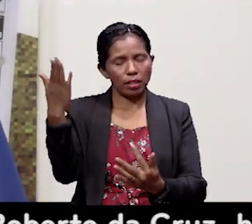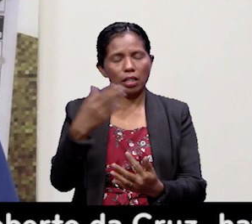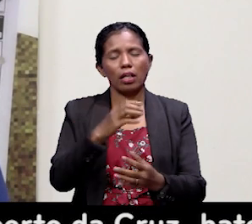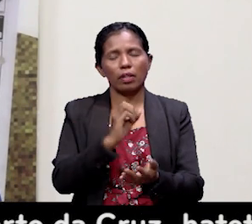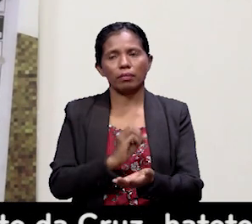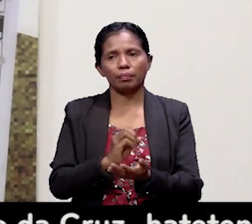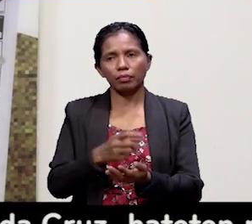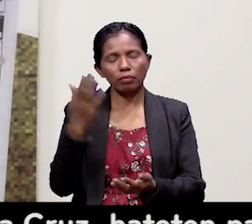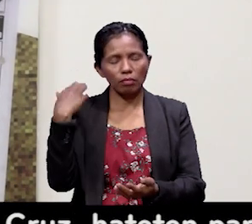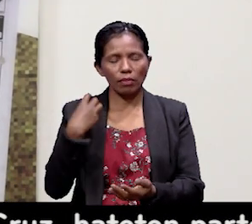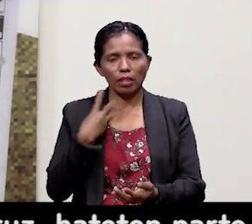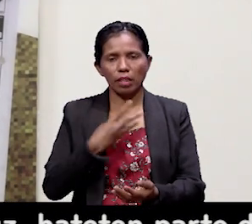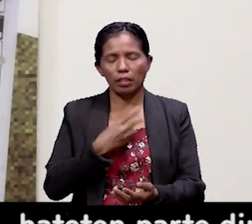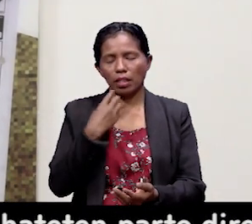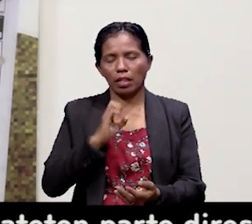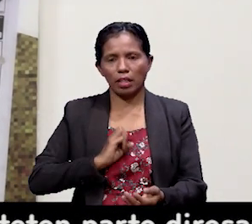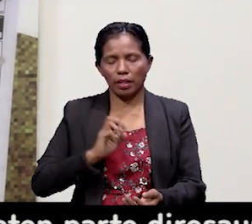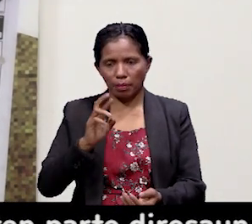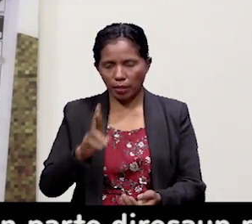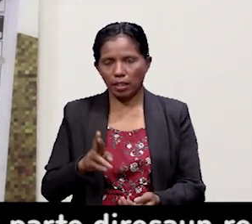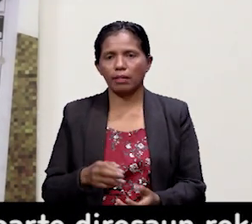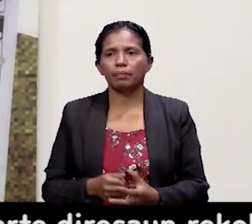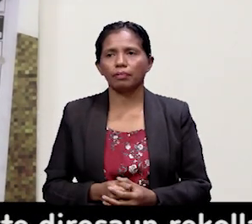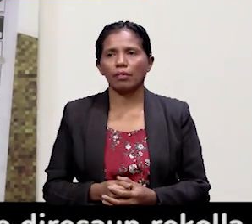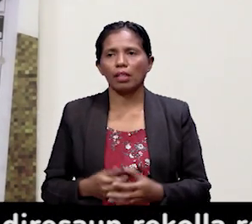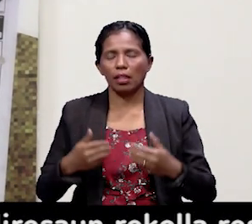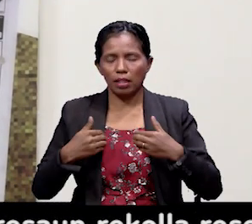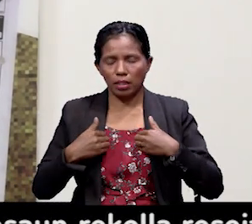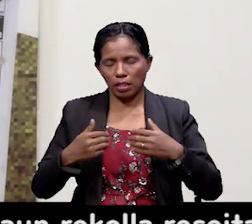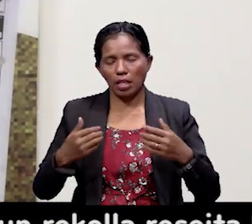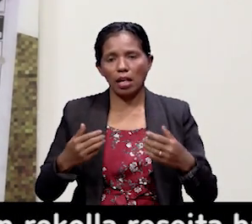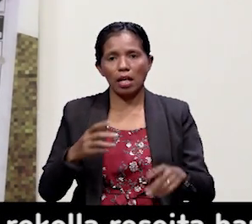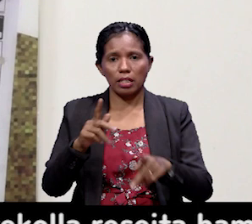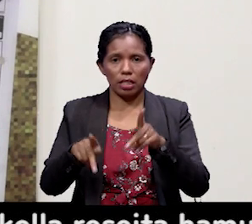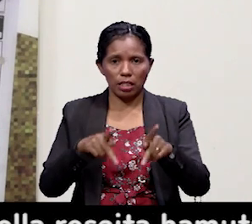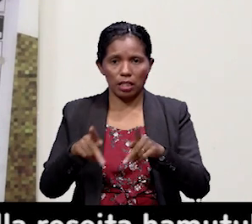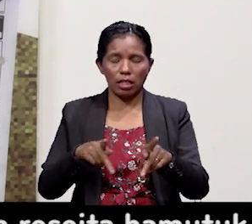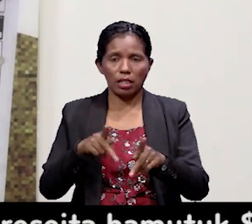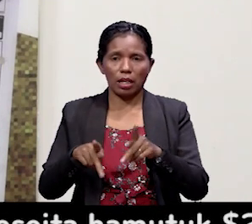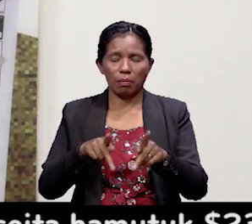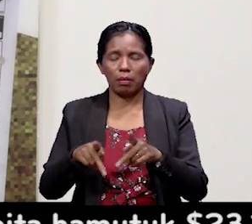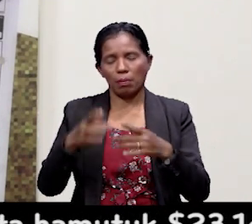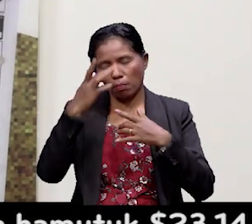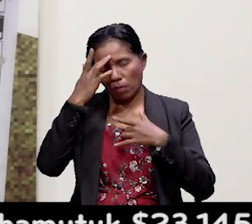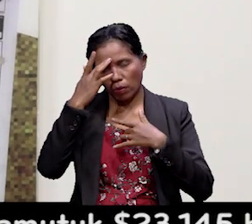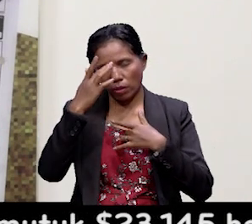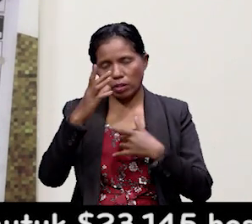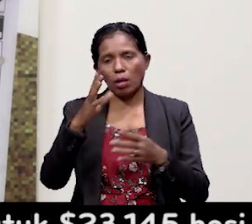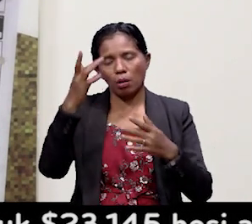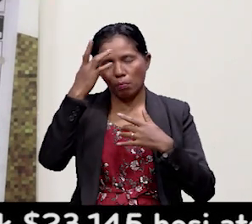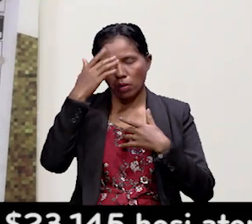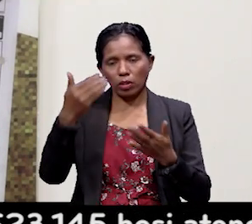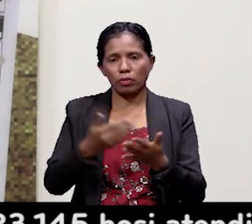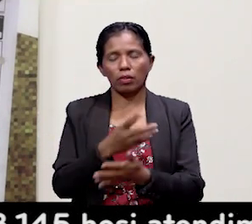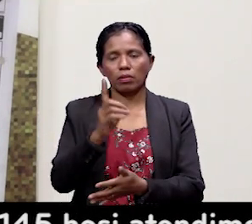Itaruca, Hermera, Nia, Itare, Ita, prova, Catac, Hermera, variante delta, Renabana. Belemos dili iona ita será o